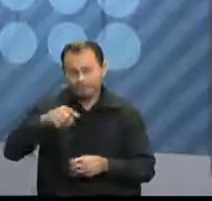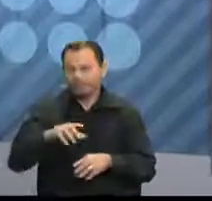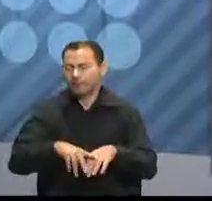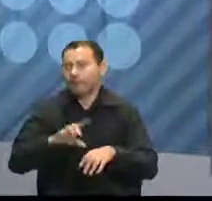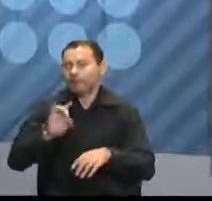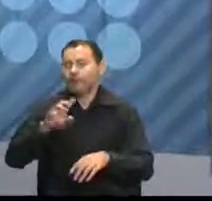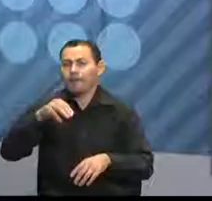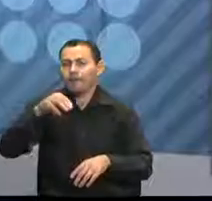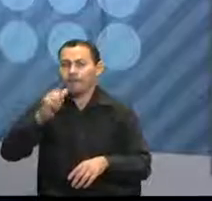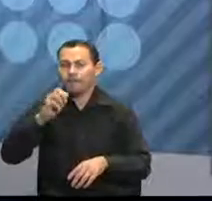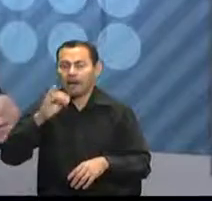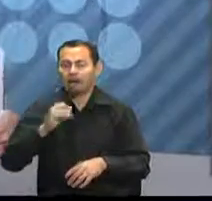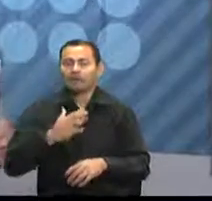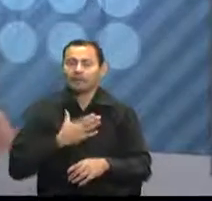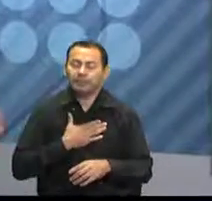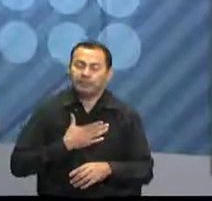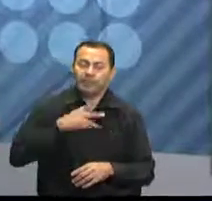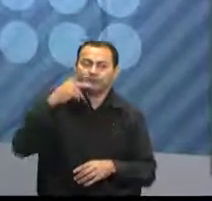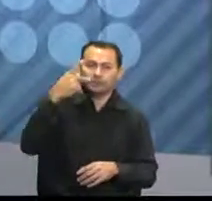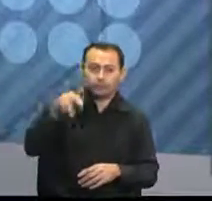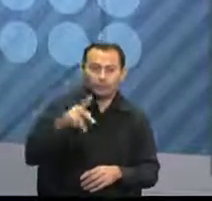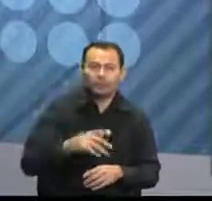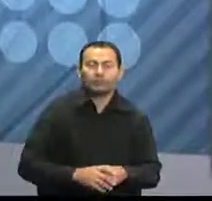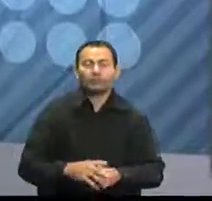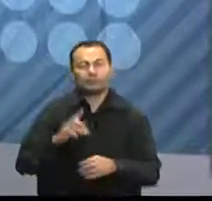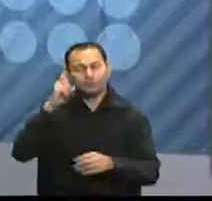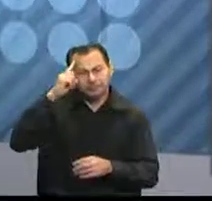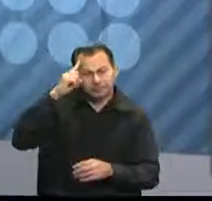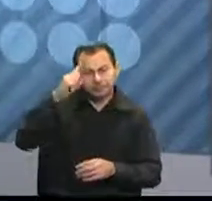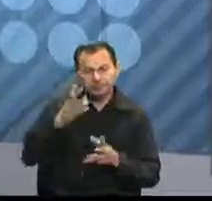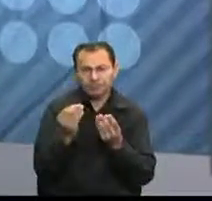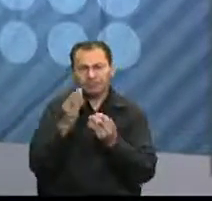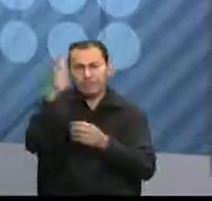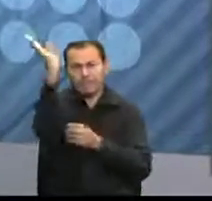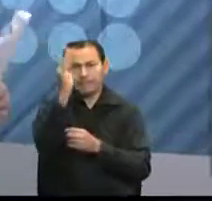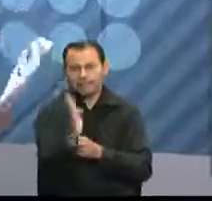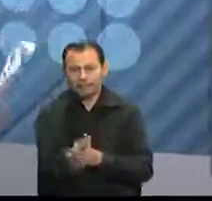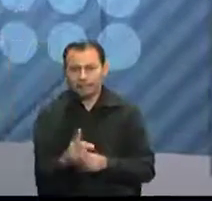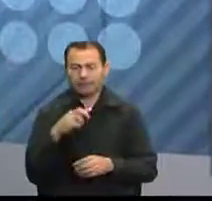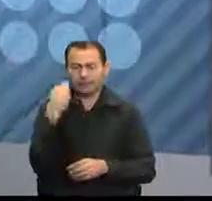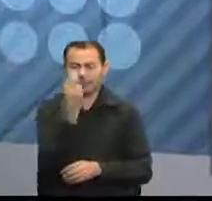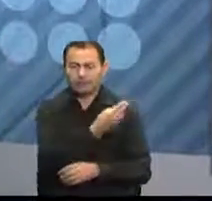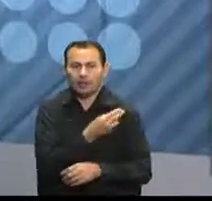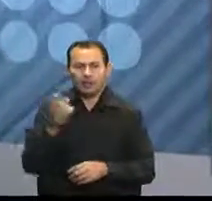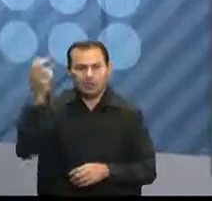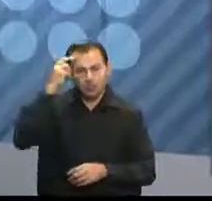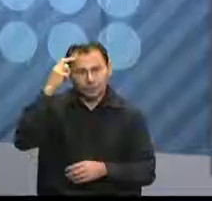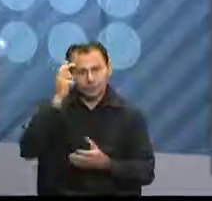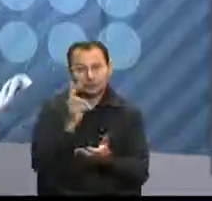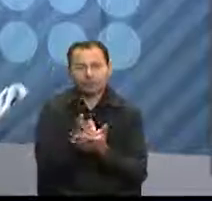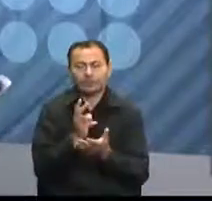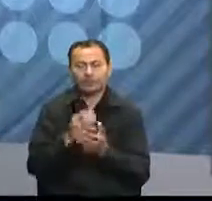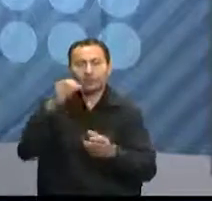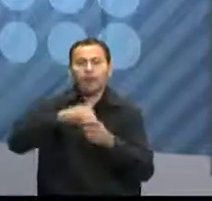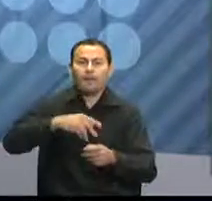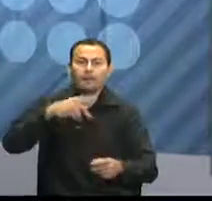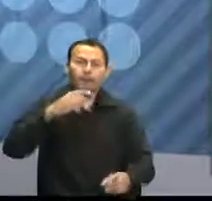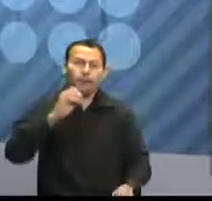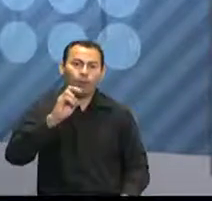março essa dúvida minha é sua é dúvida de muitos brasileiros porque a nossa cultura sempre foi investido em poupança